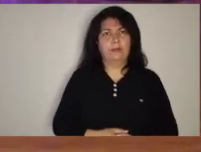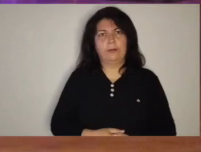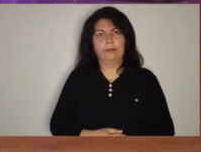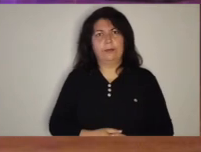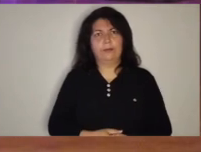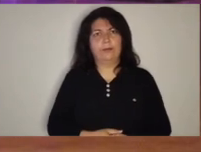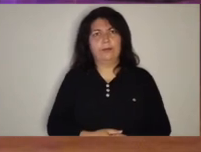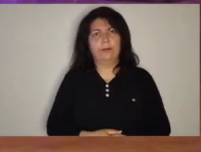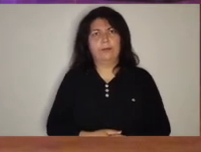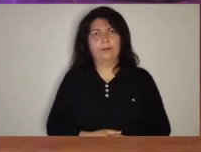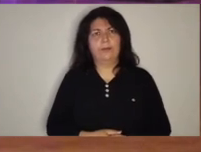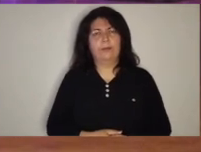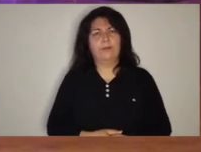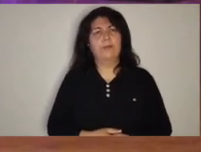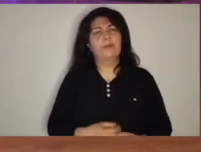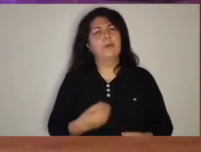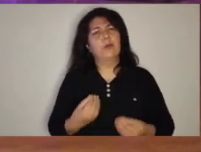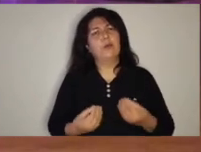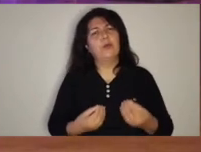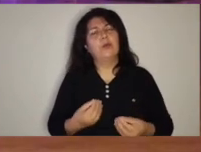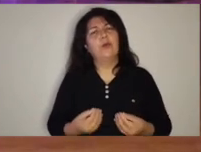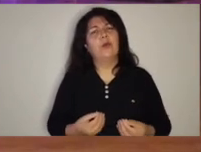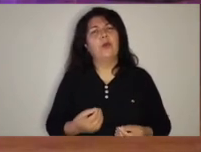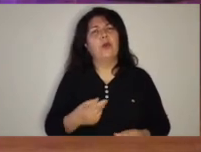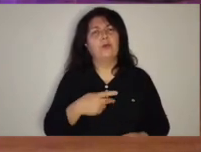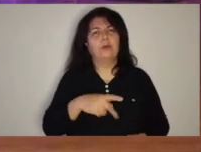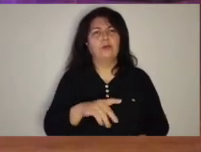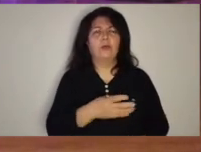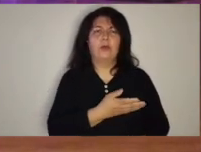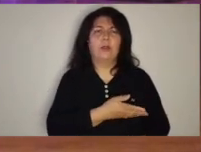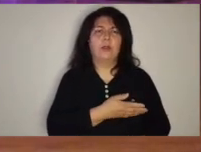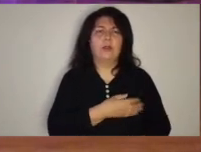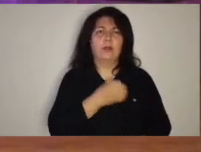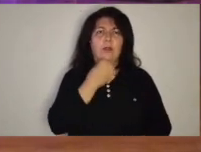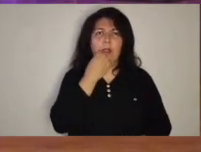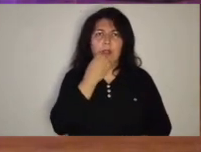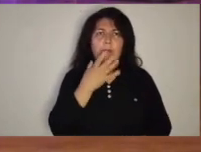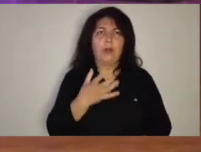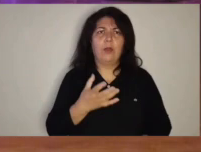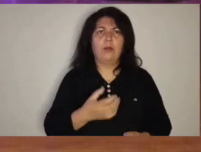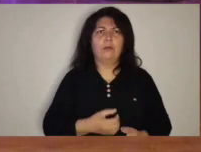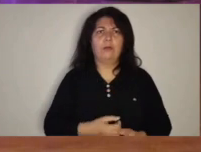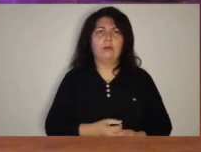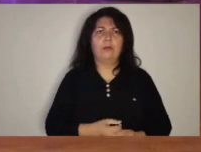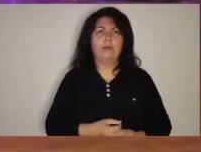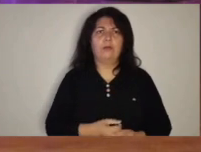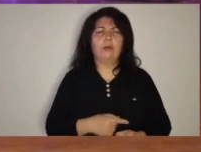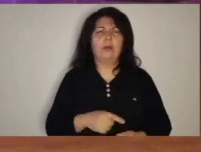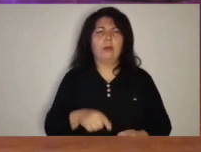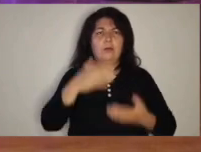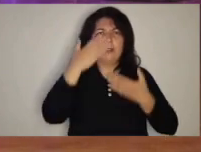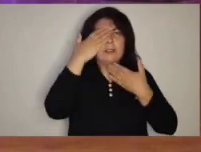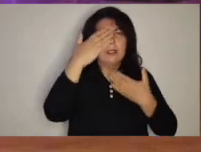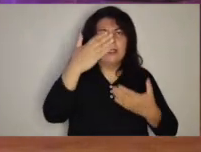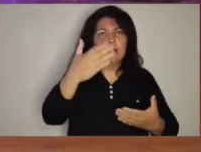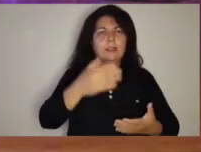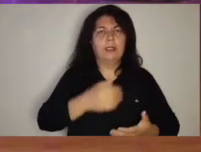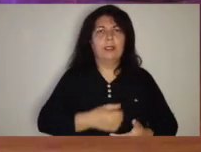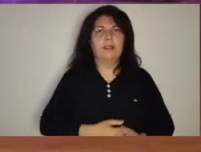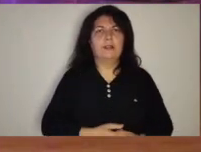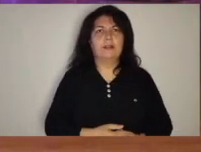coração? Irmãos, os filhos de Obed-edom, os netos de Obed-edom foram abençoados por conta da atitude do